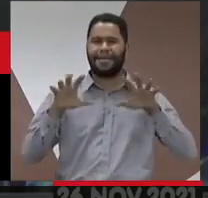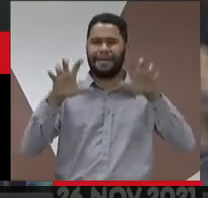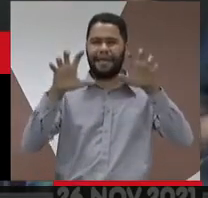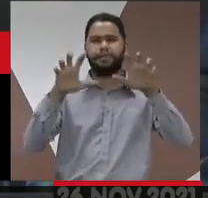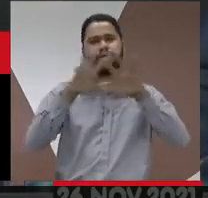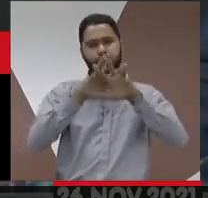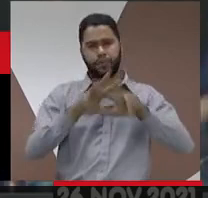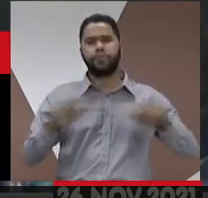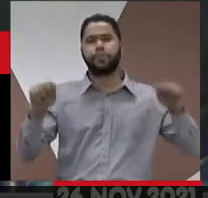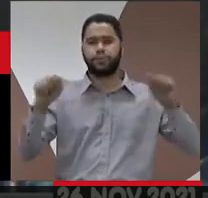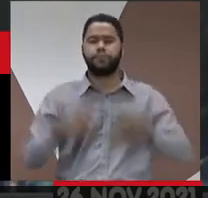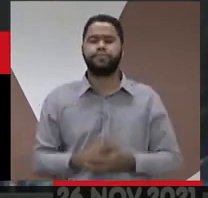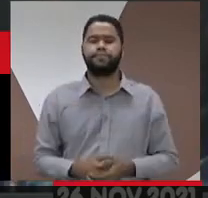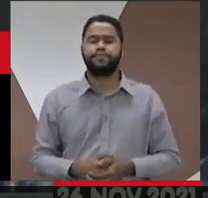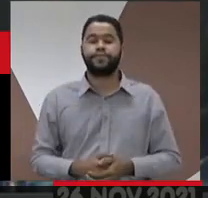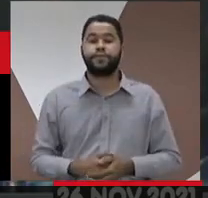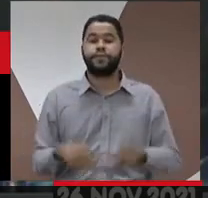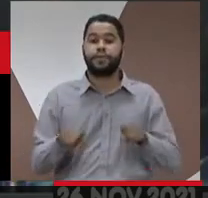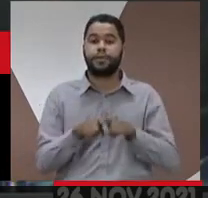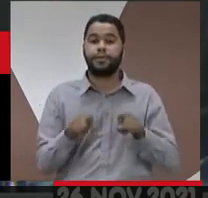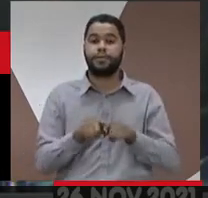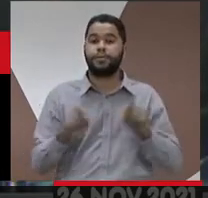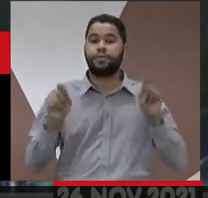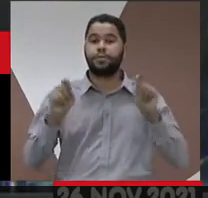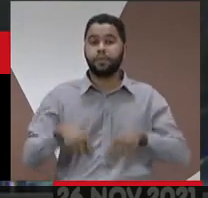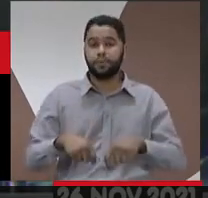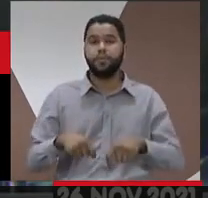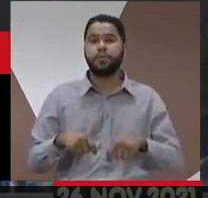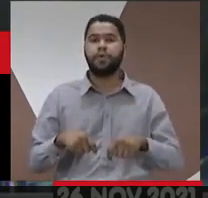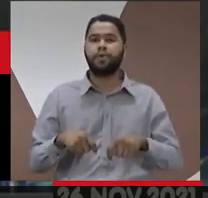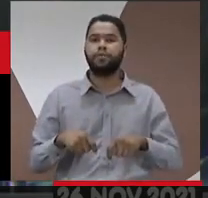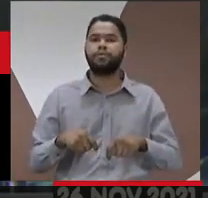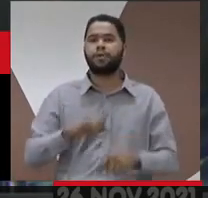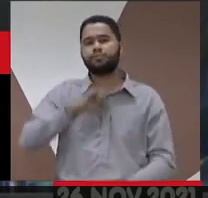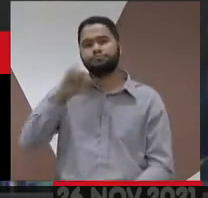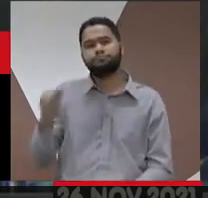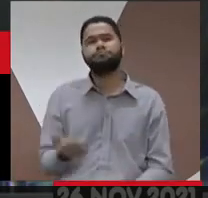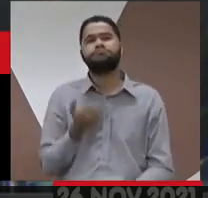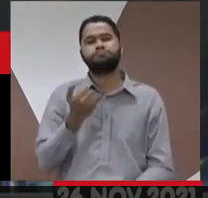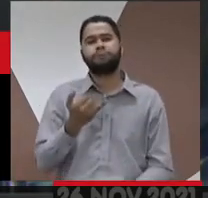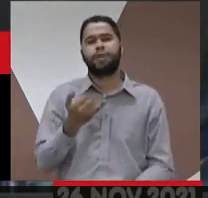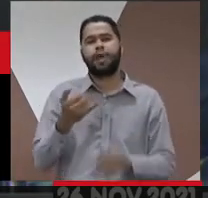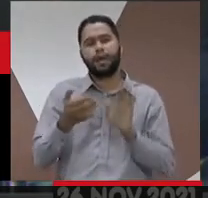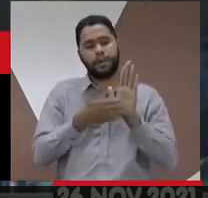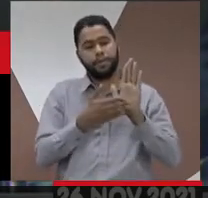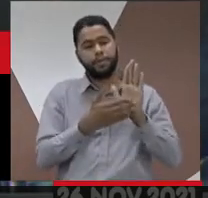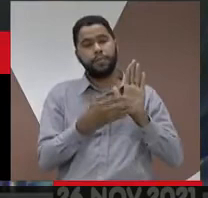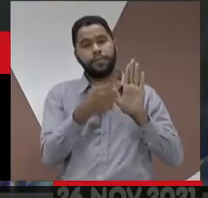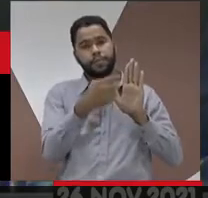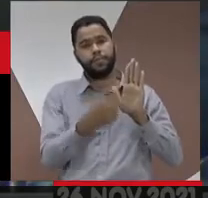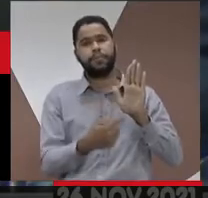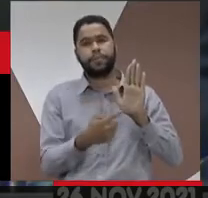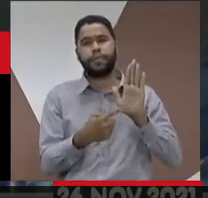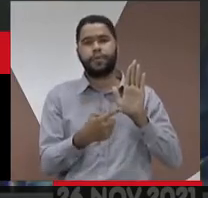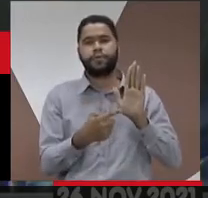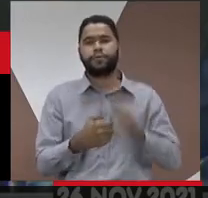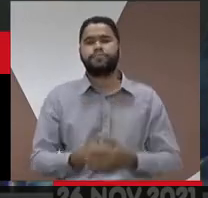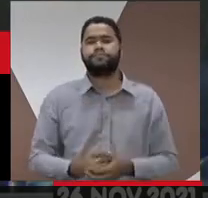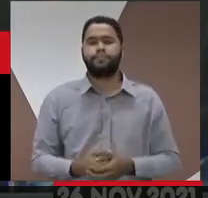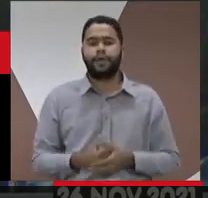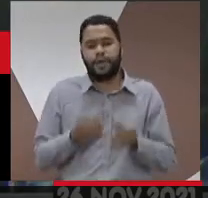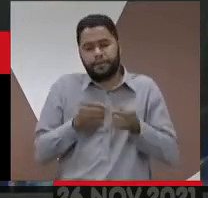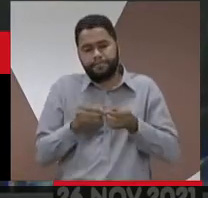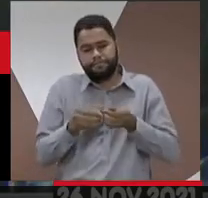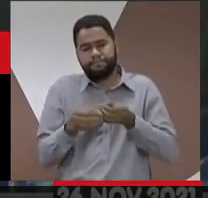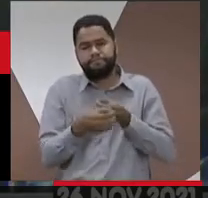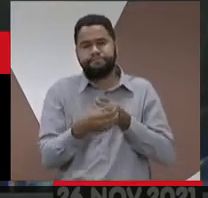questão da doença, mas que a gente possa estar discutindo a proposta que, de fato, atenda a região metropolitana. Muito